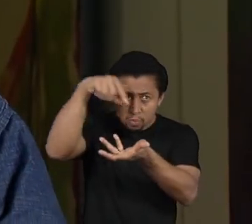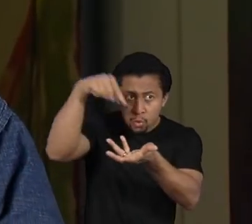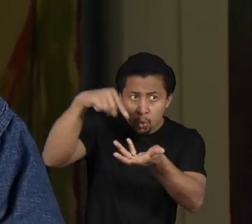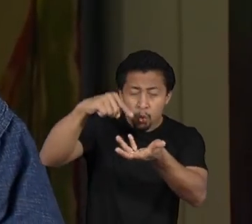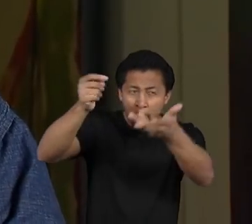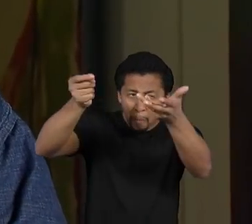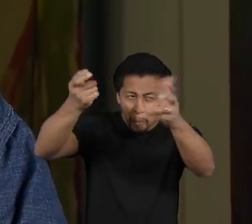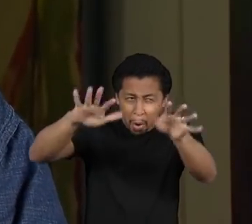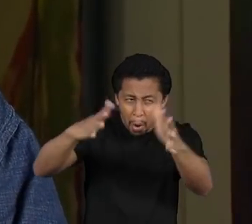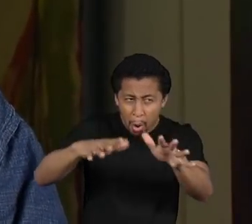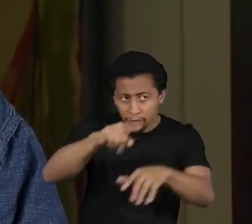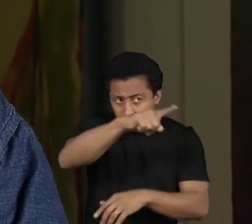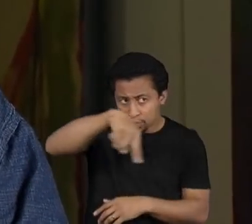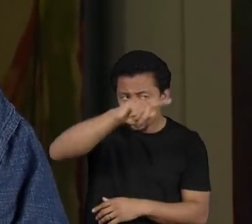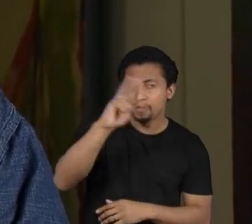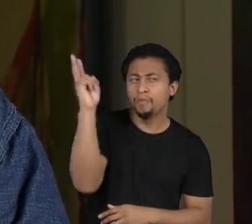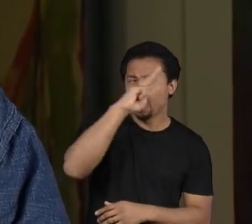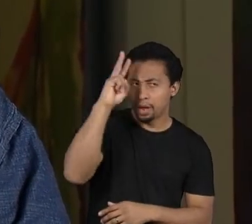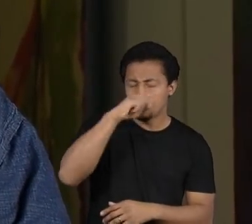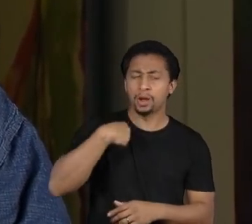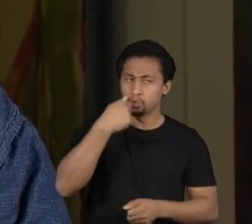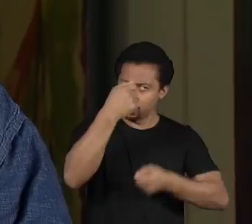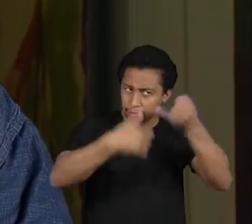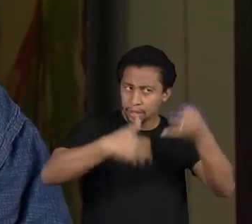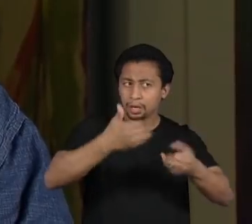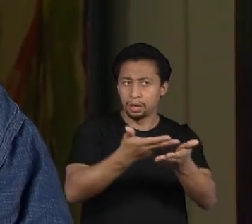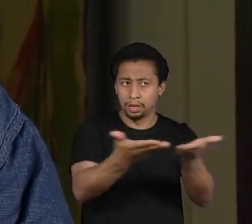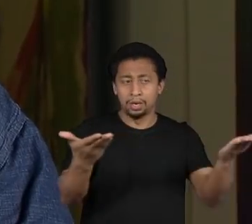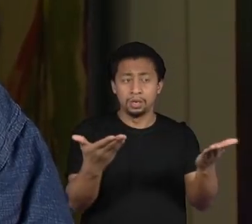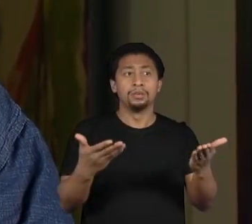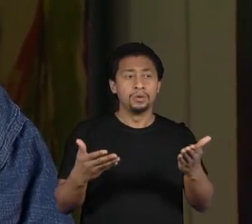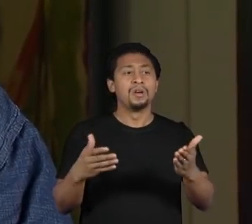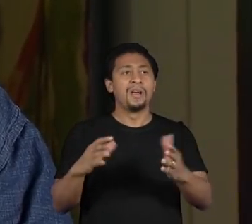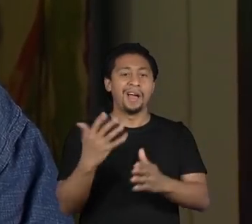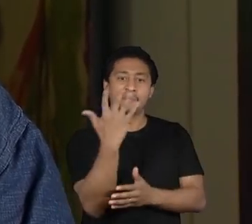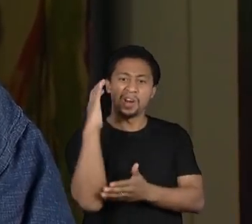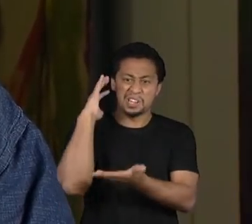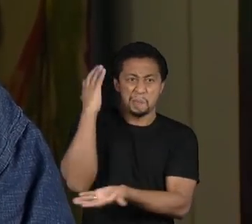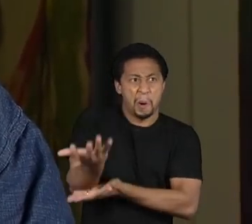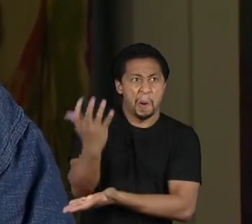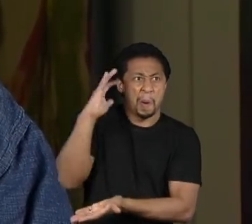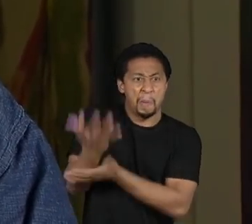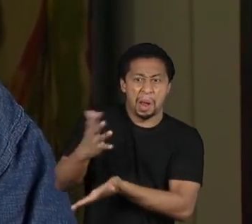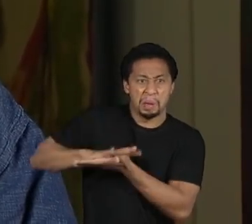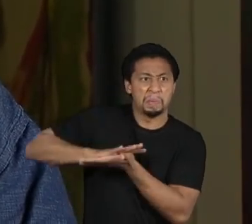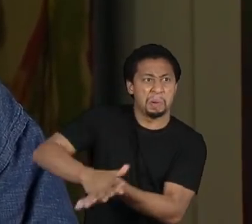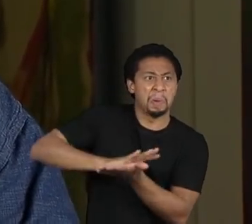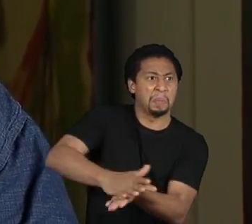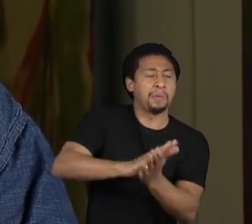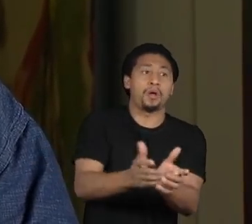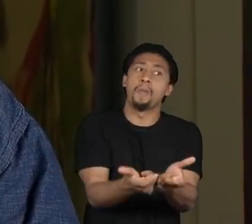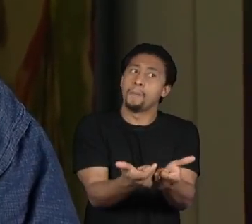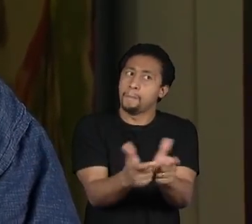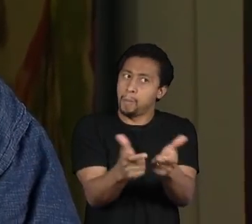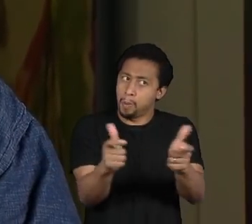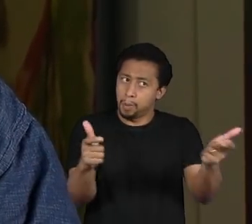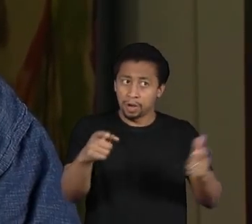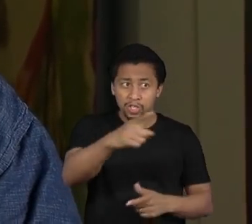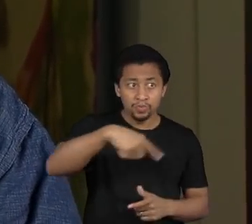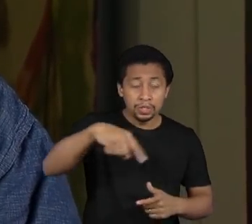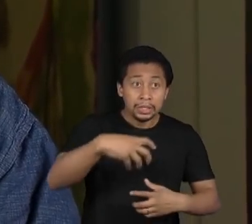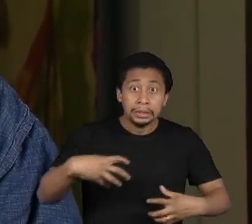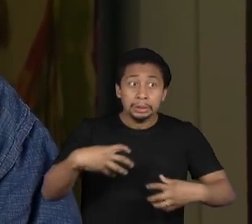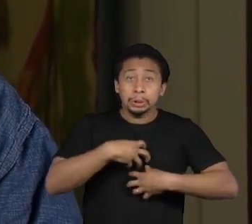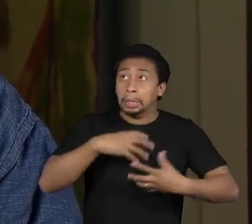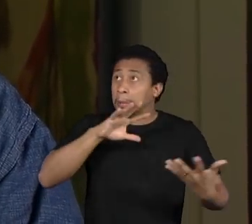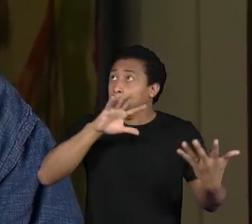eu estou falando. Hoje aumentaram os destruidores de florestas. E se tudo ficar um caos, não fiquem tristes. Eu